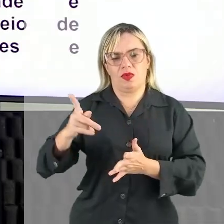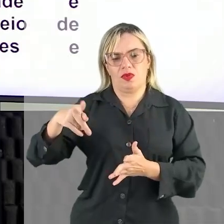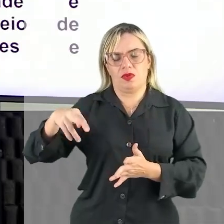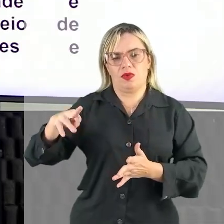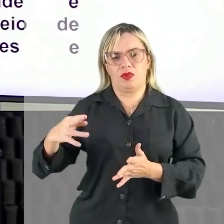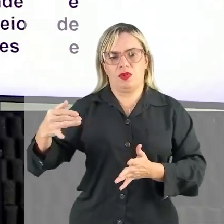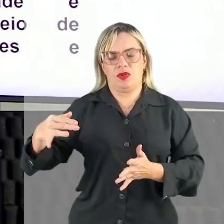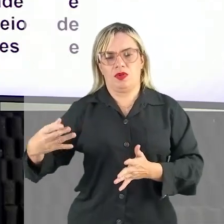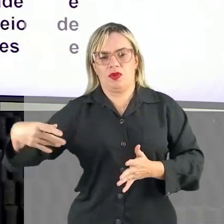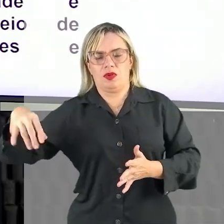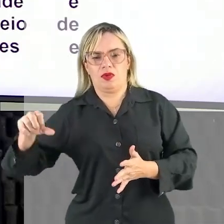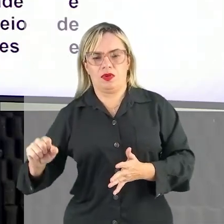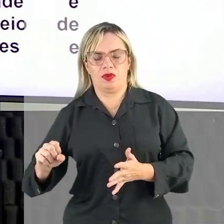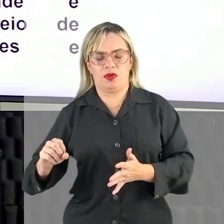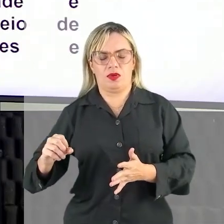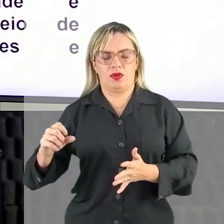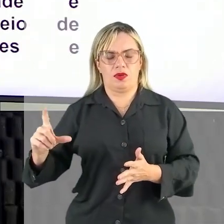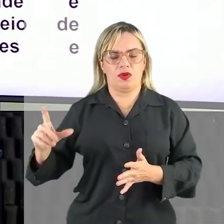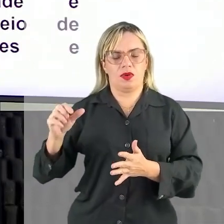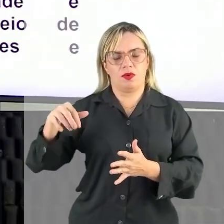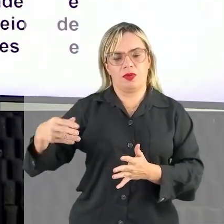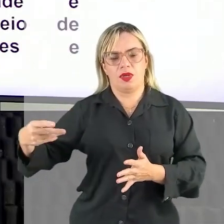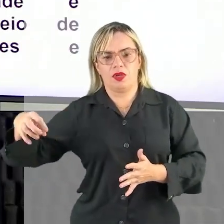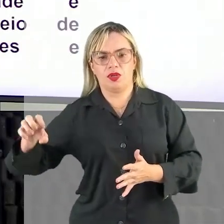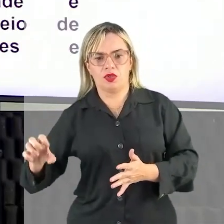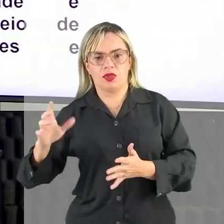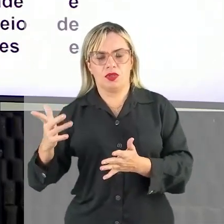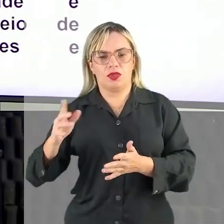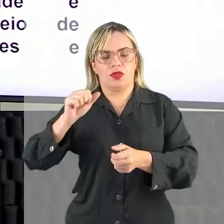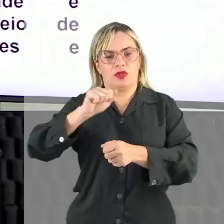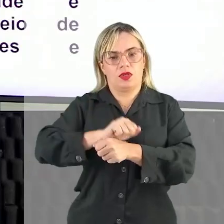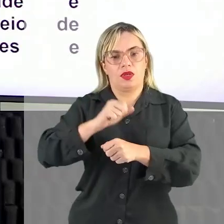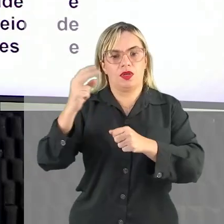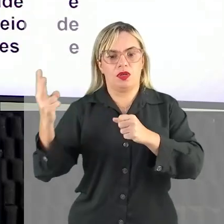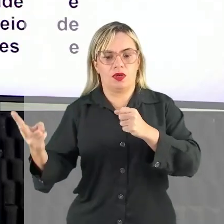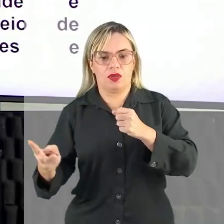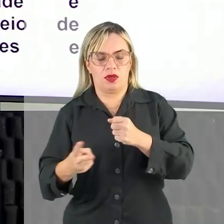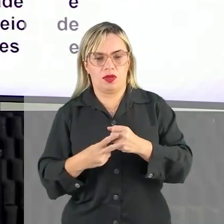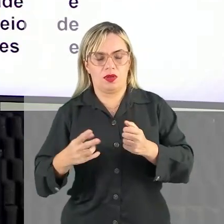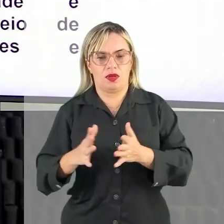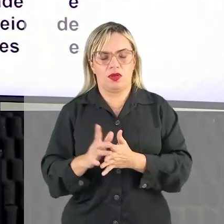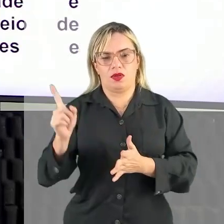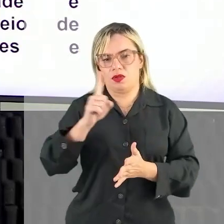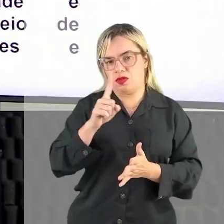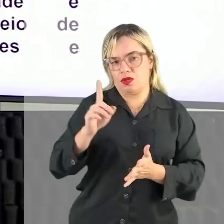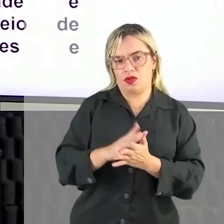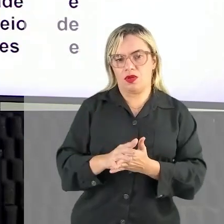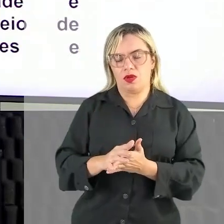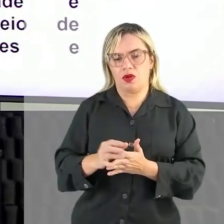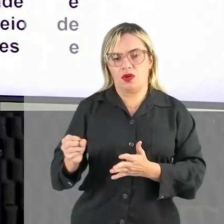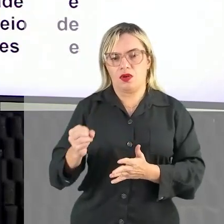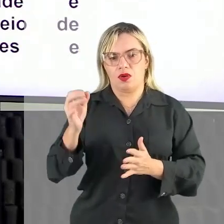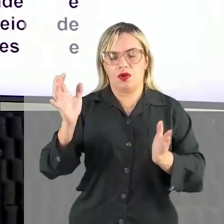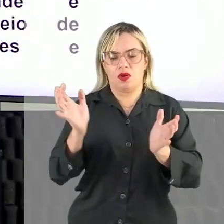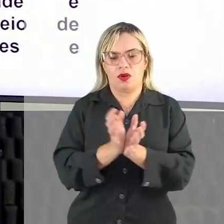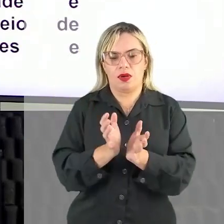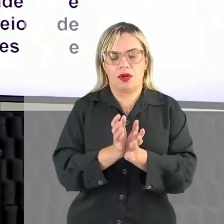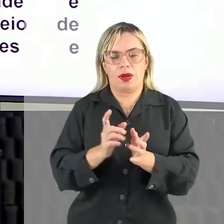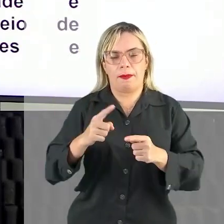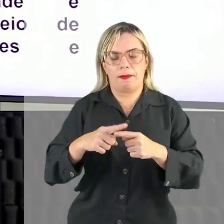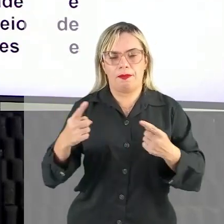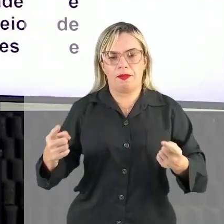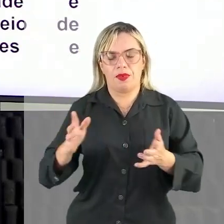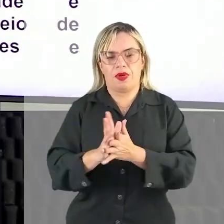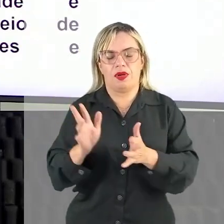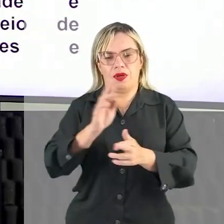sendo que elas eram advérbios né E aí mas o mais importante é não é a classe mas é a relação semântica